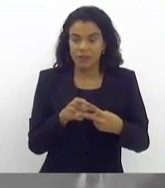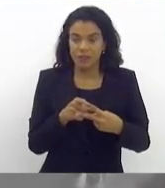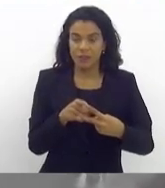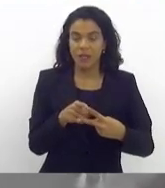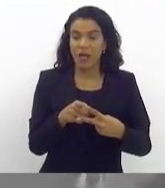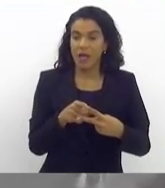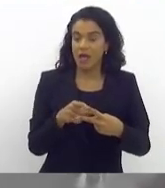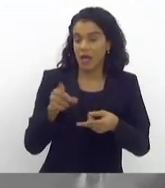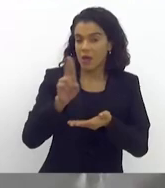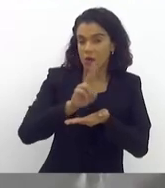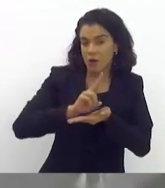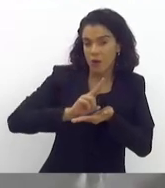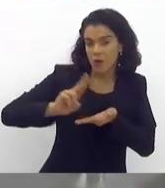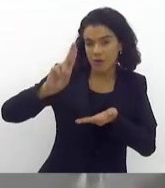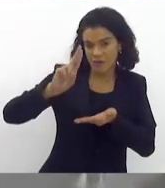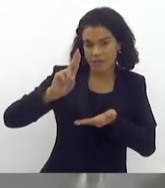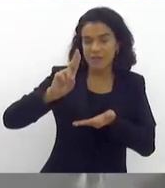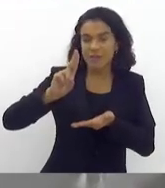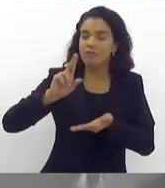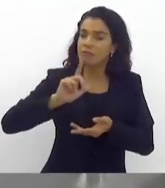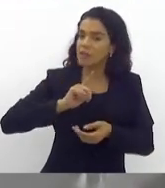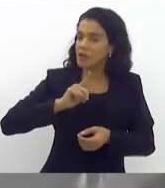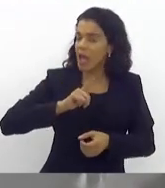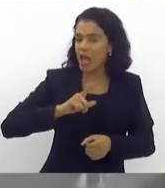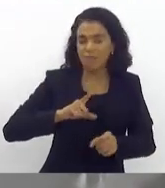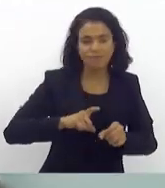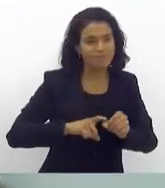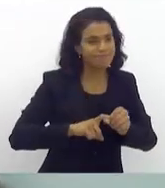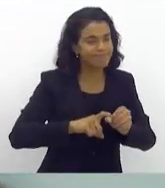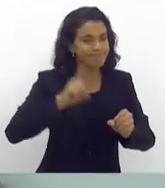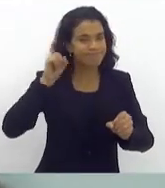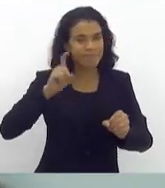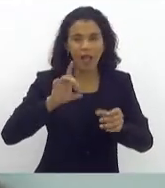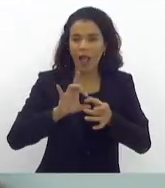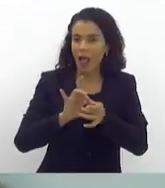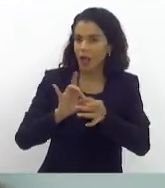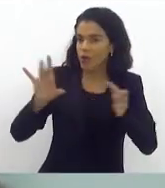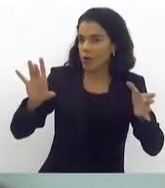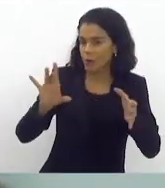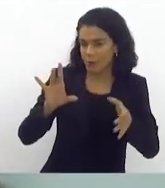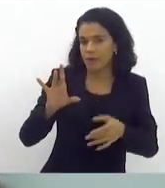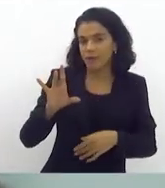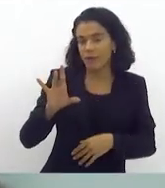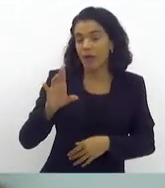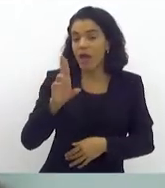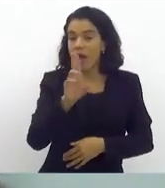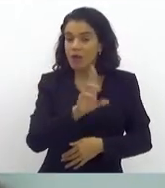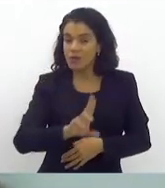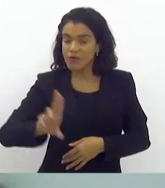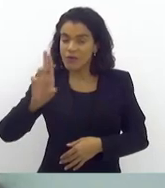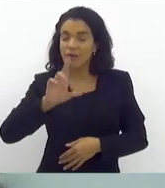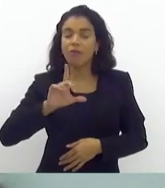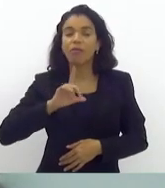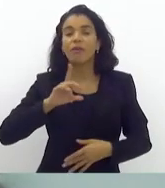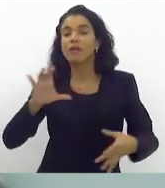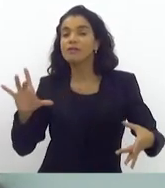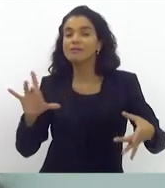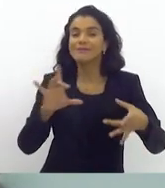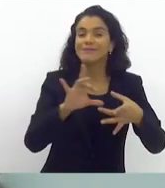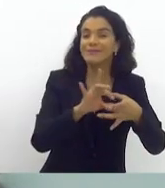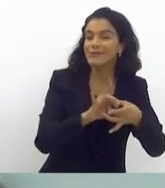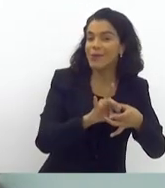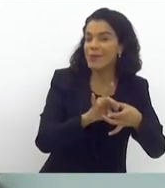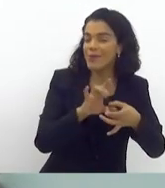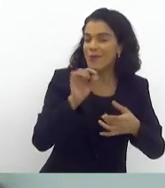as universidades, evidentemente, têm autonomia. A autonomia da universidade diz respeito